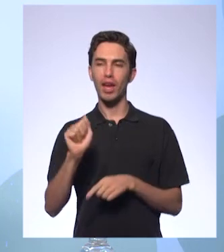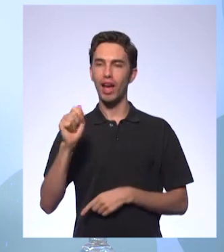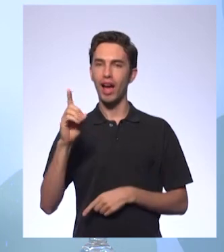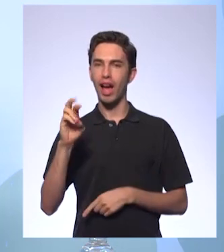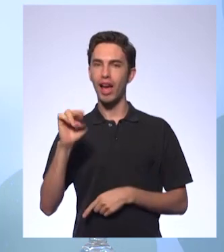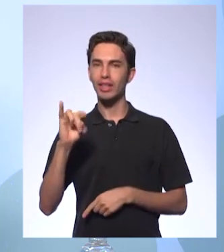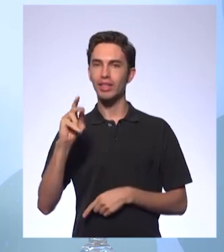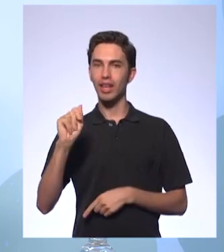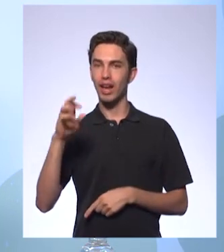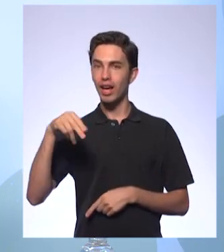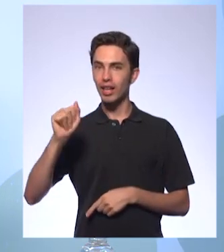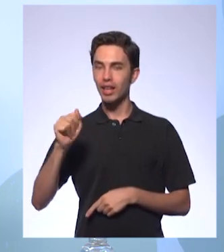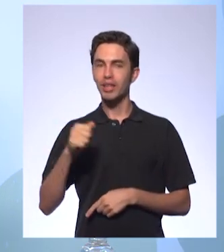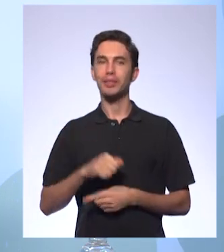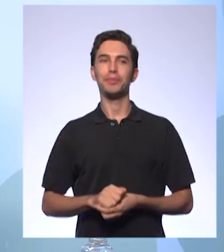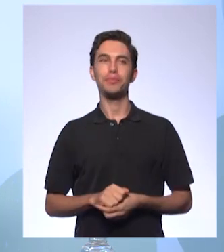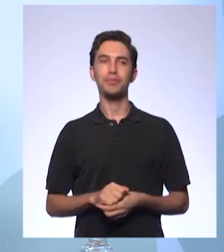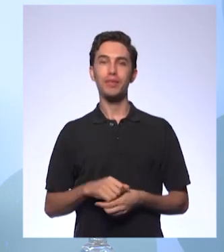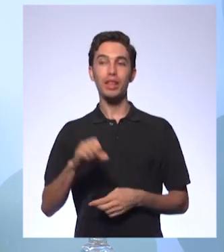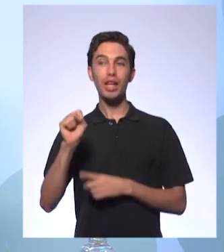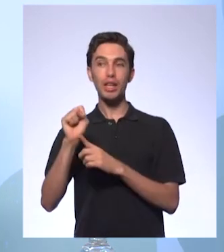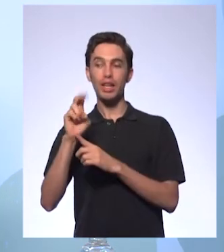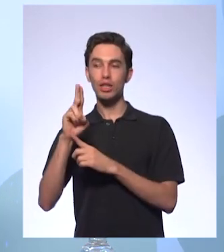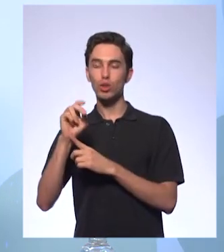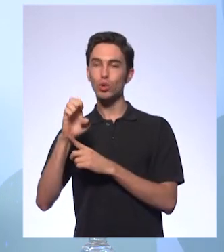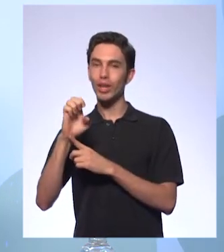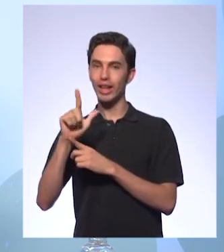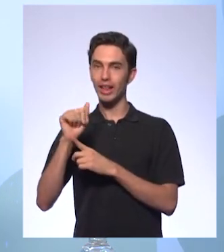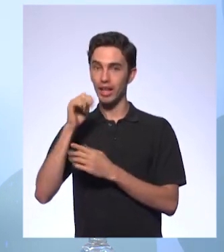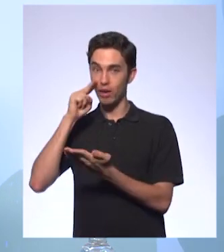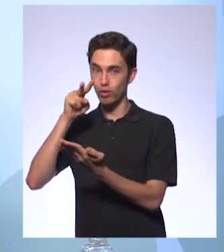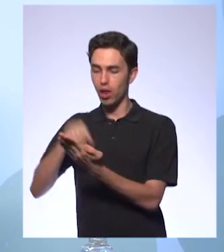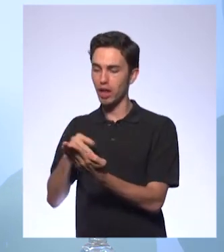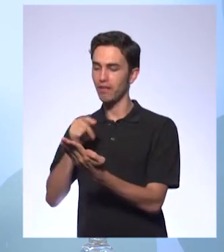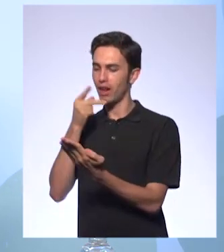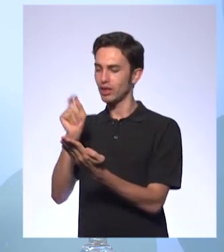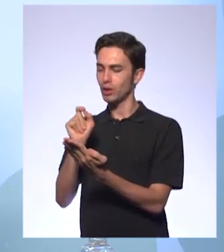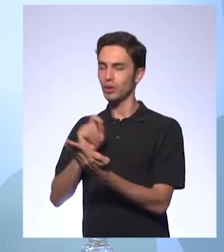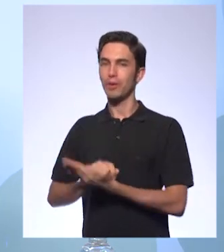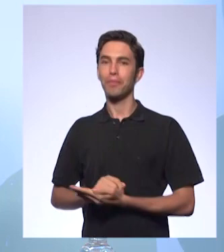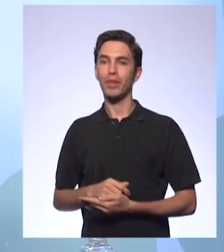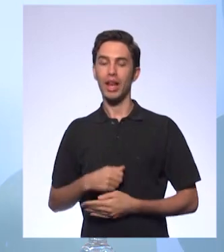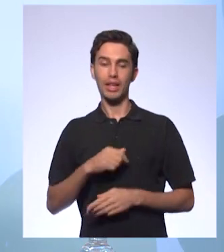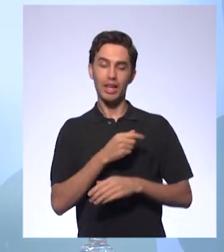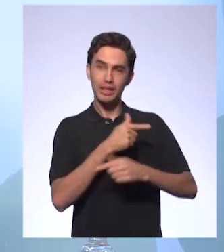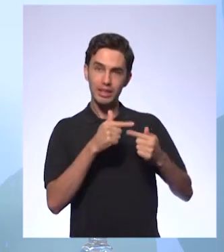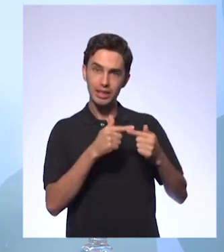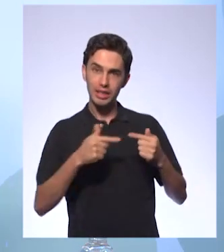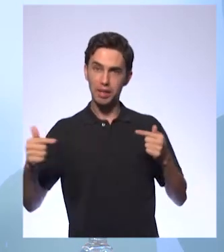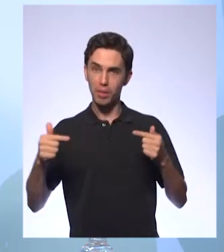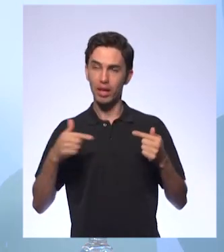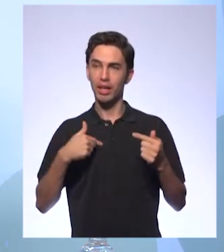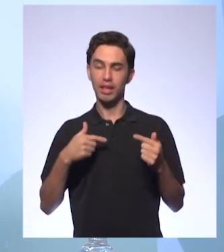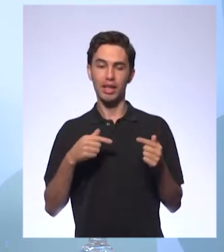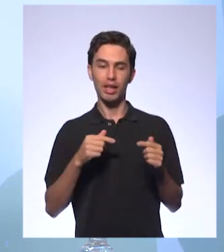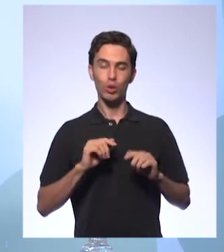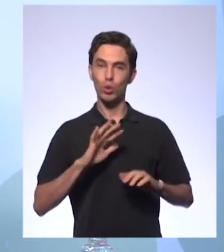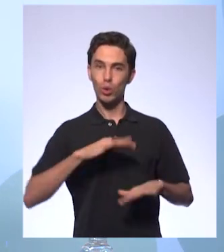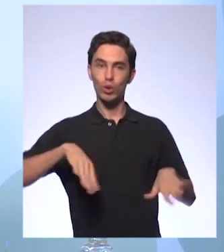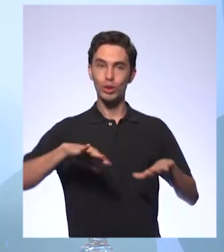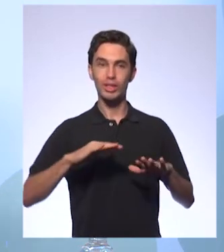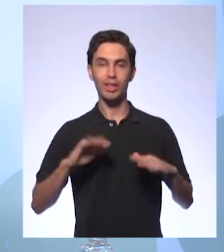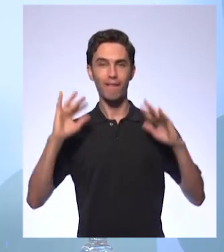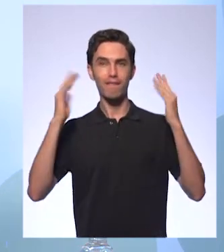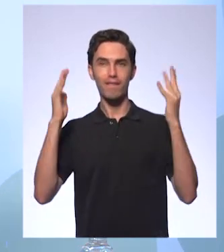Adriana. Eu vou ler o comentário da Sueli, porque ela fala bem assim: na semana em que comemoramos o Dia do Professor,